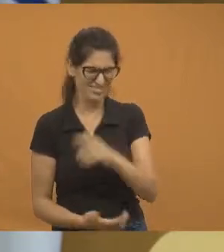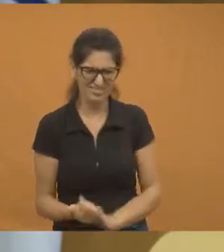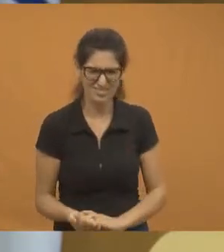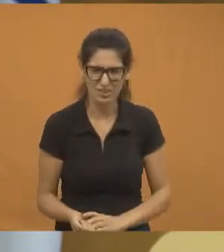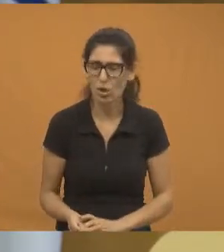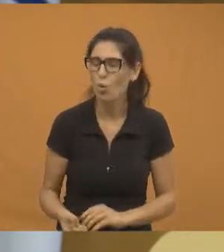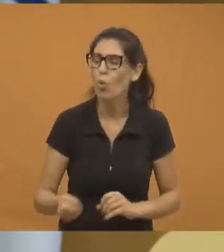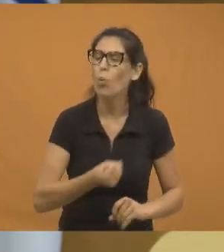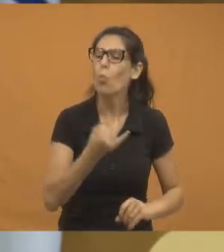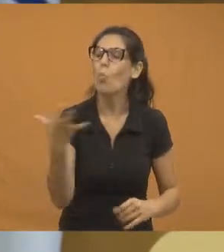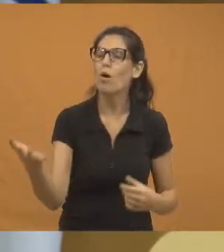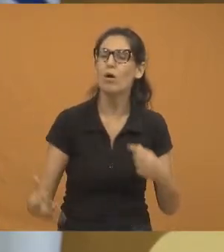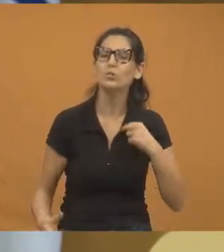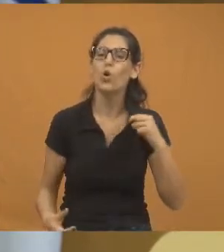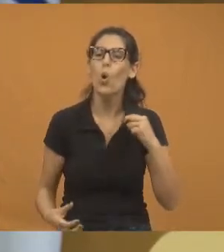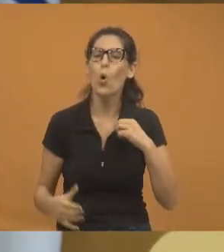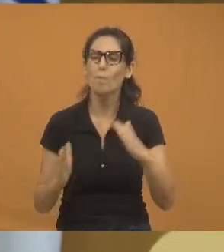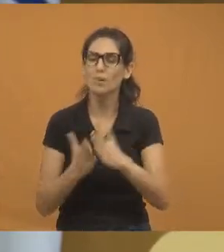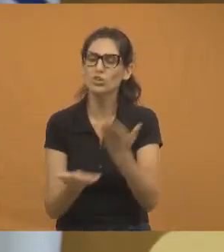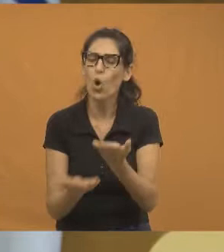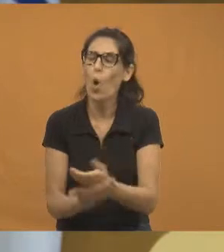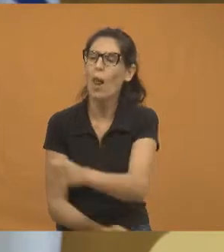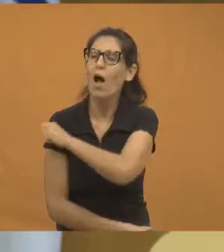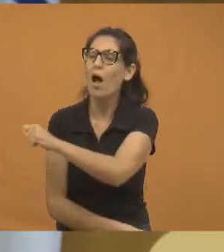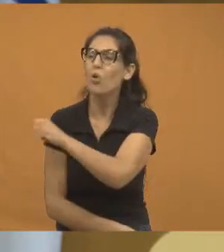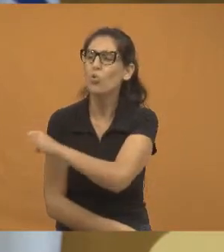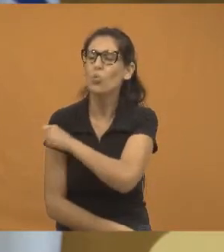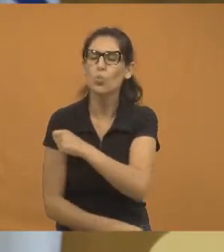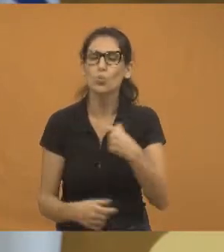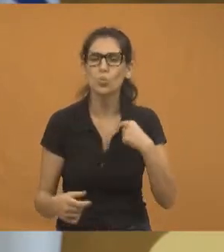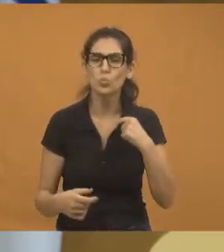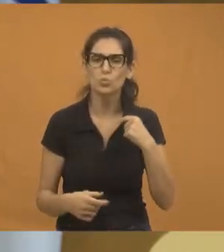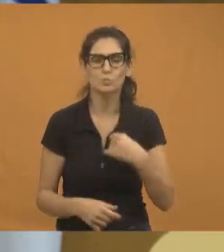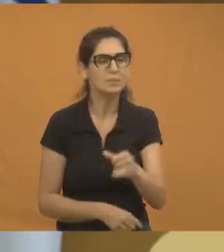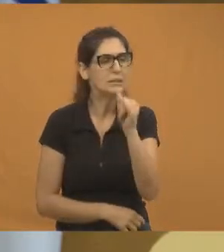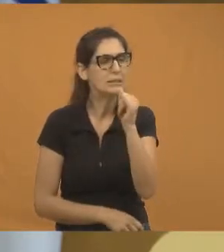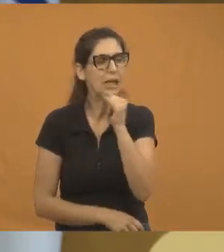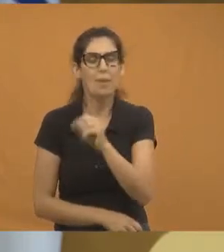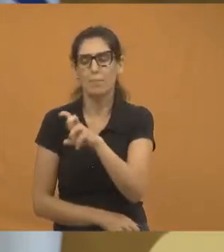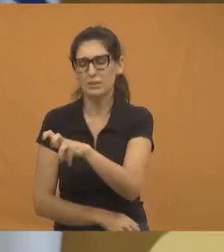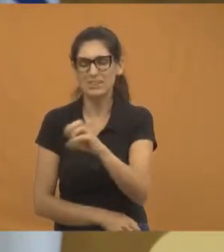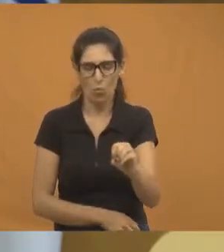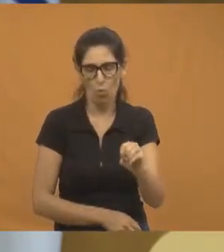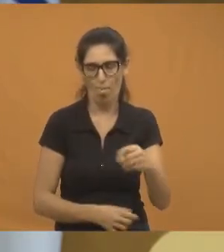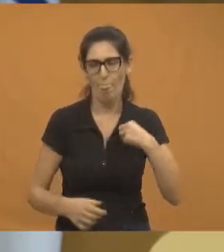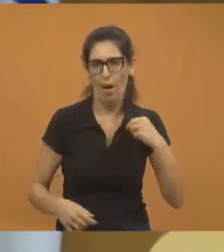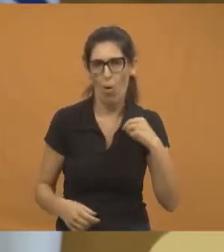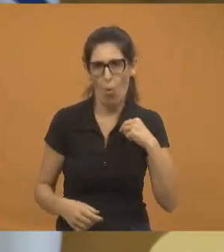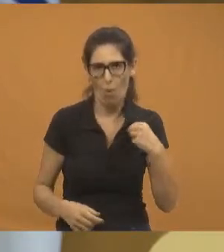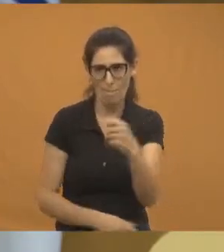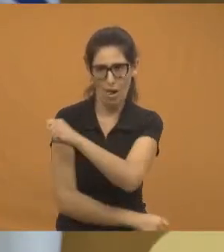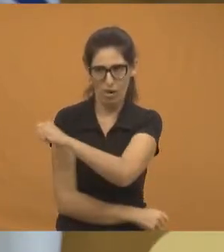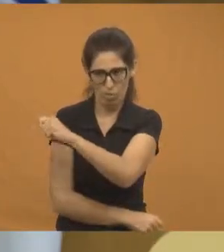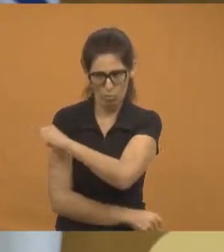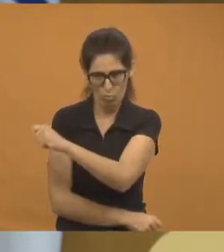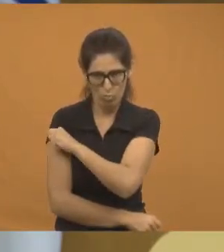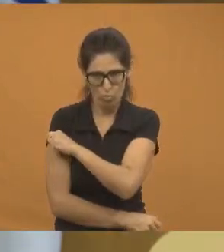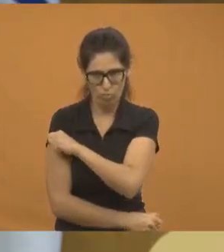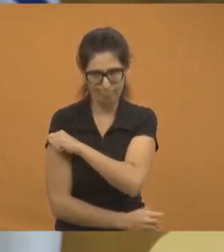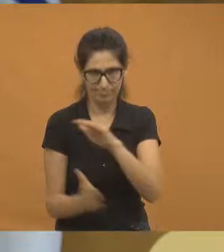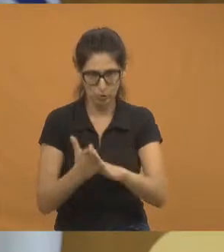uniformes aceder ao falar que vai verificar como imaginar que fosse 5050 uniformes a quantidade relativamente